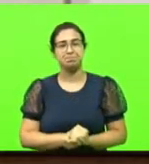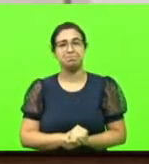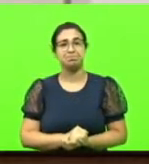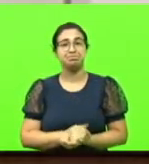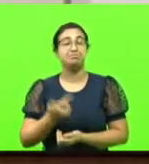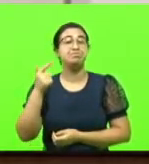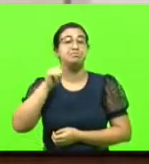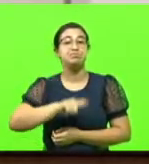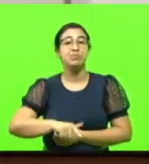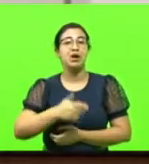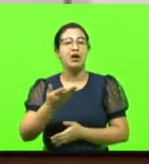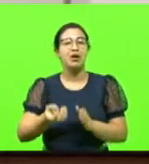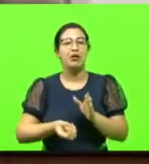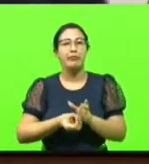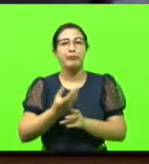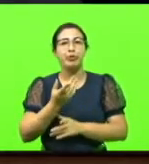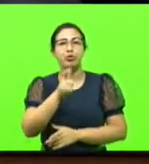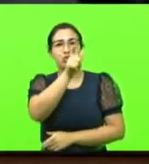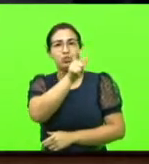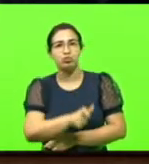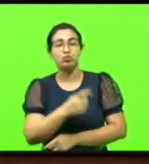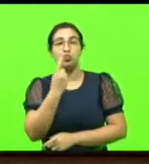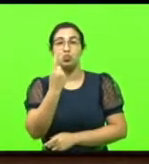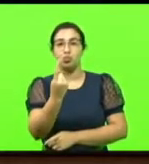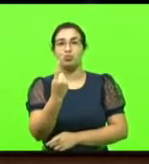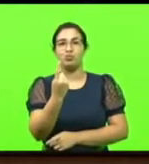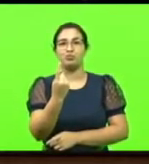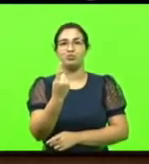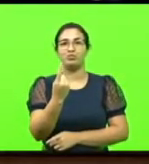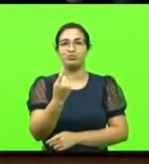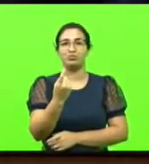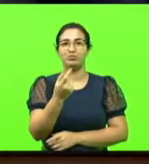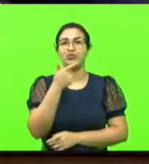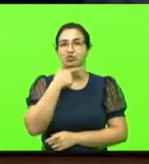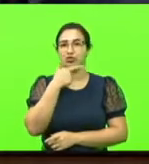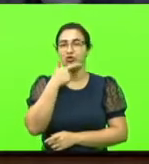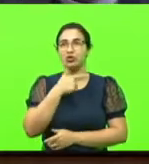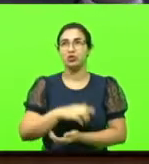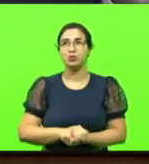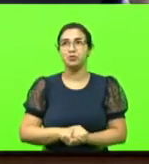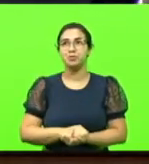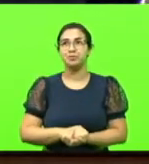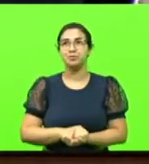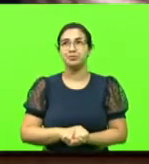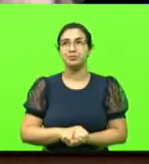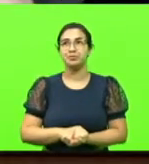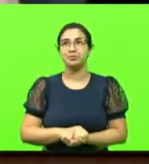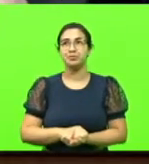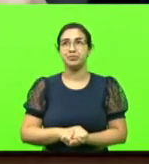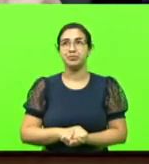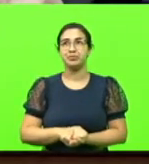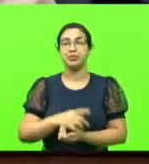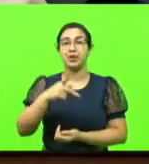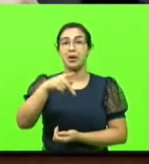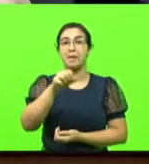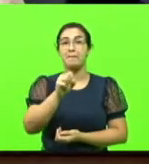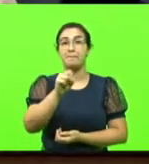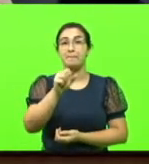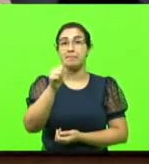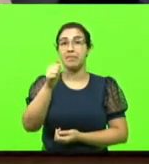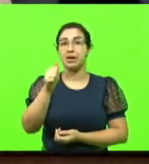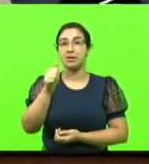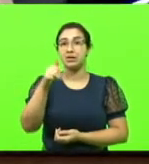um produtor de queijo, presidente Mauro de Nadal, que é o Poça Mai, aqui em Pouso Redondo. Quem não comprou o queijo do Poça